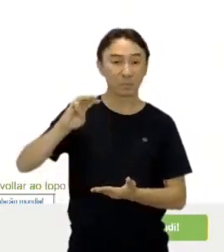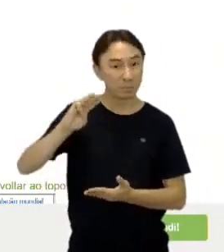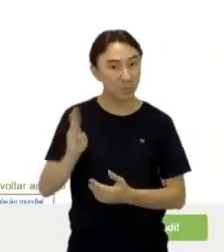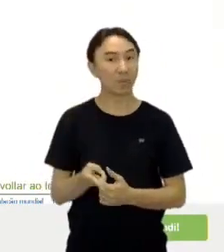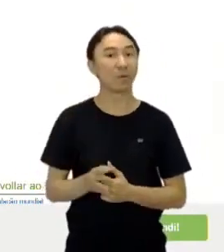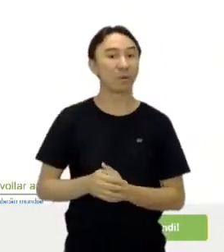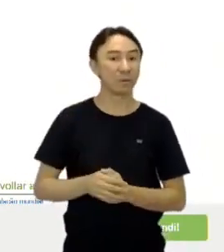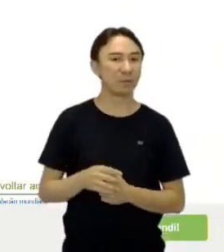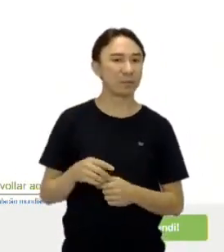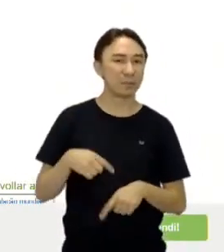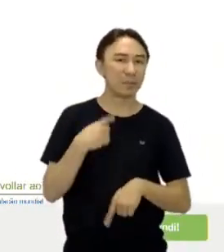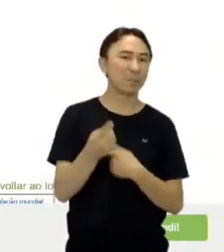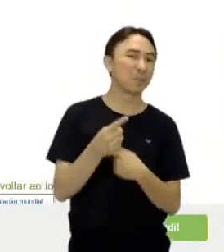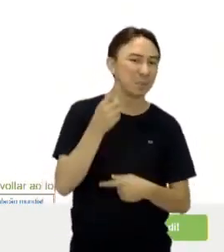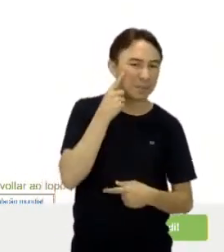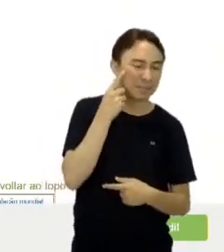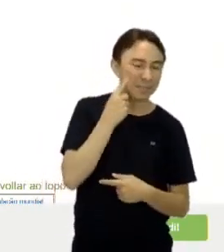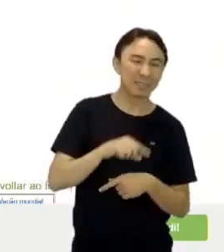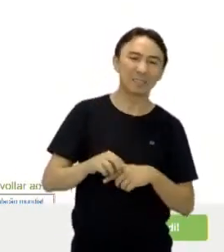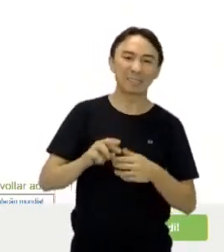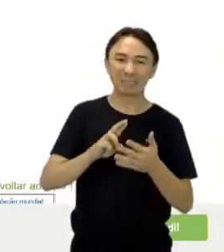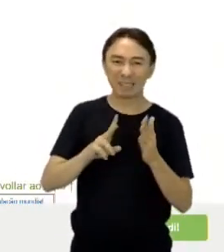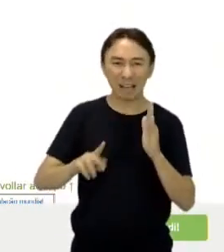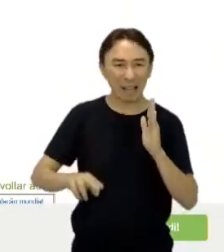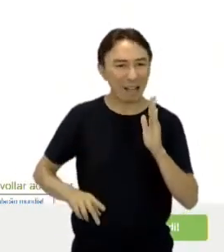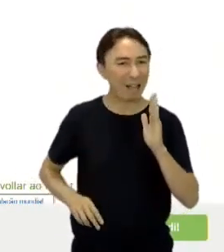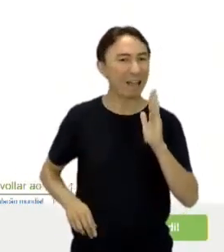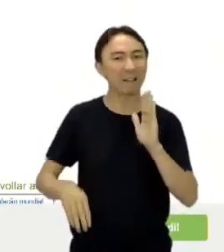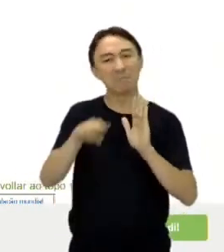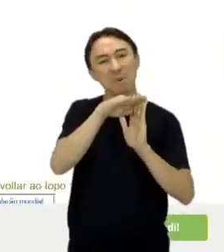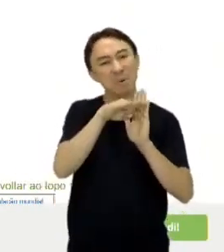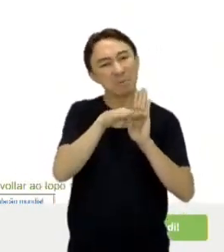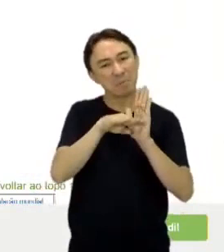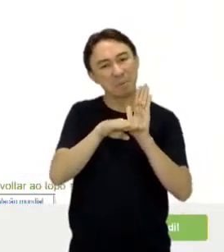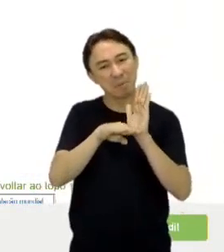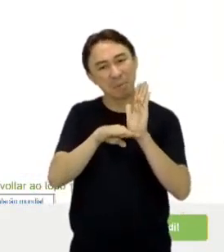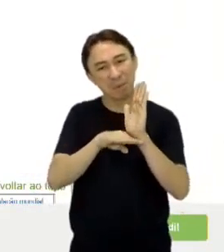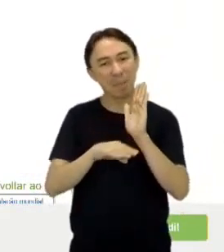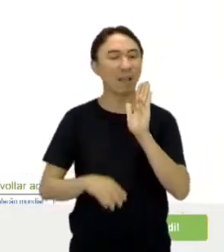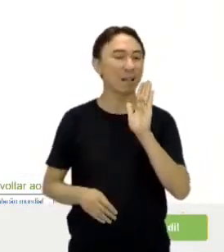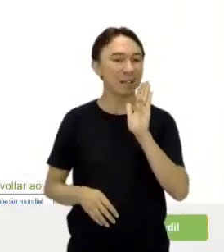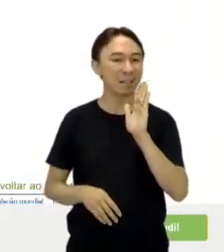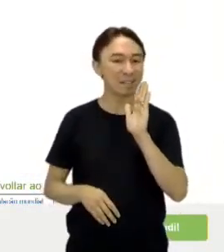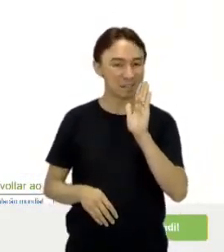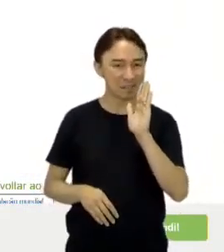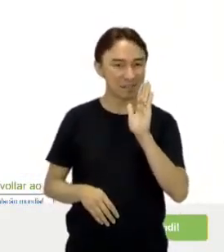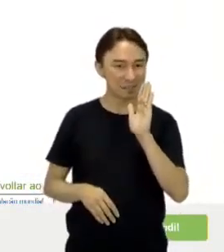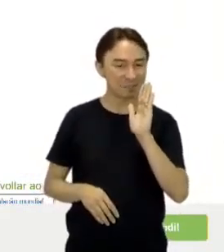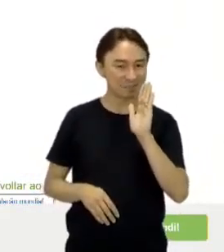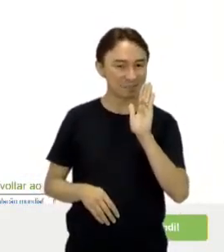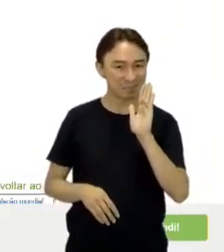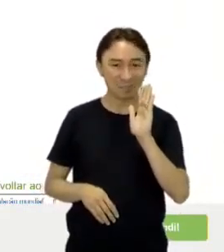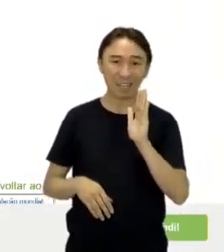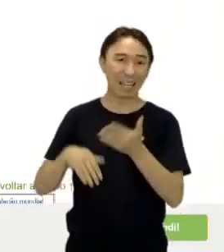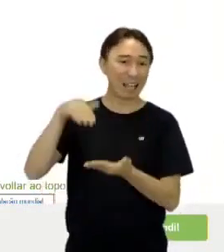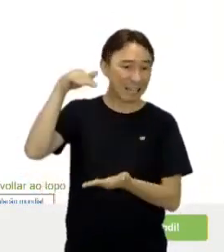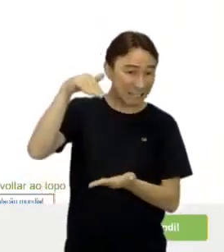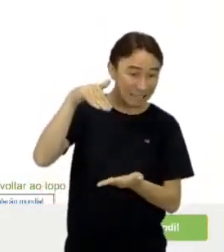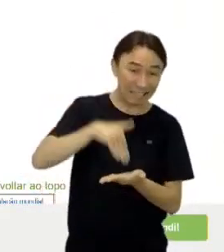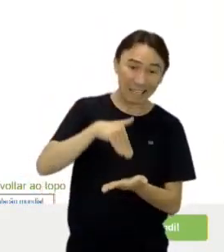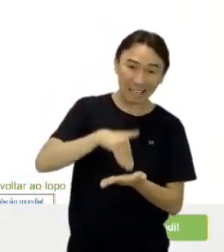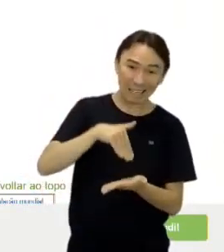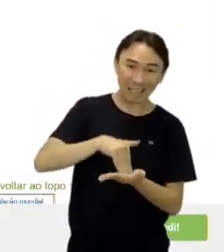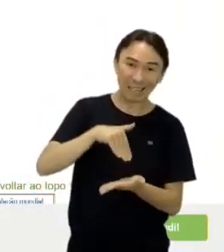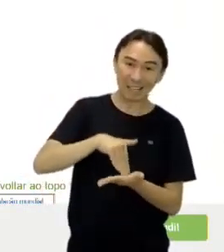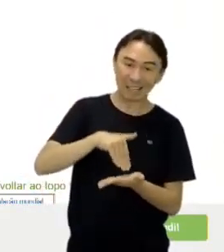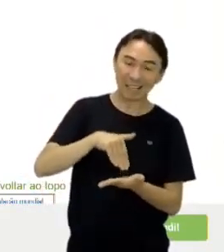Filipinas, Egito, o Vietnã, a República Democrática do Congo, a Turquia, o Irã, a Alemanha e